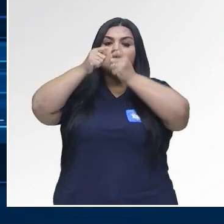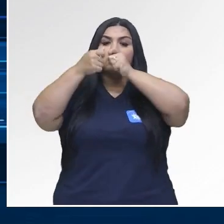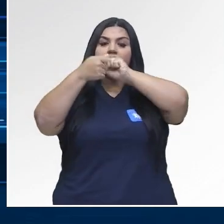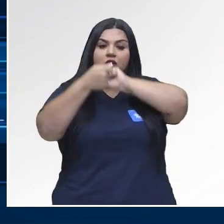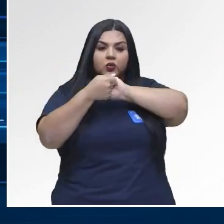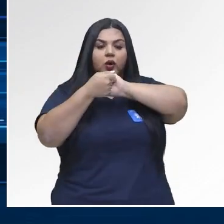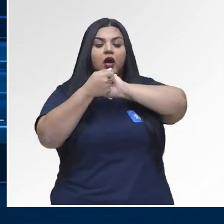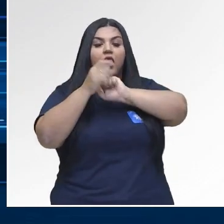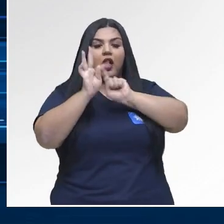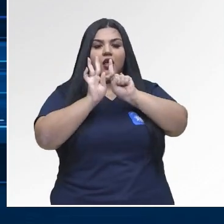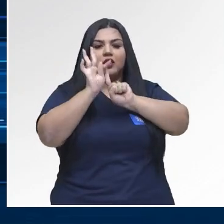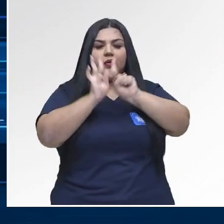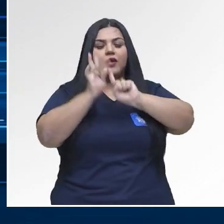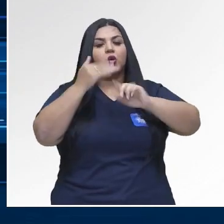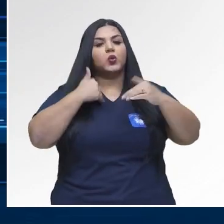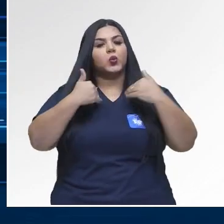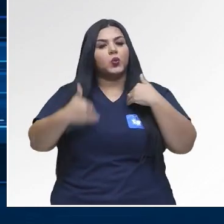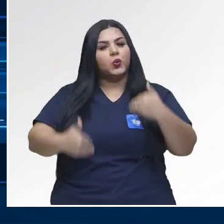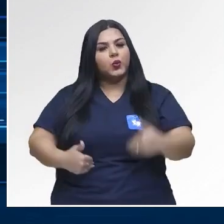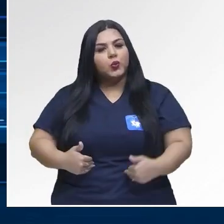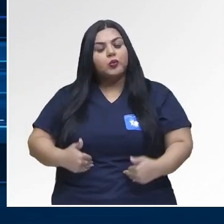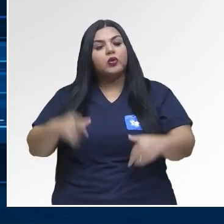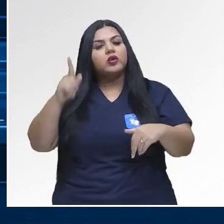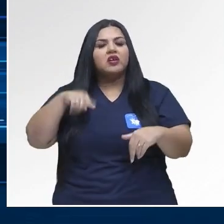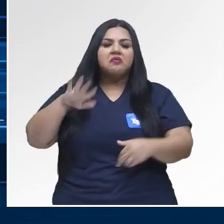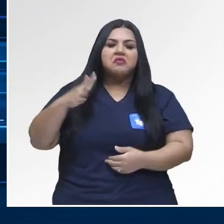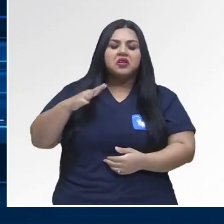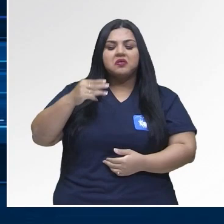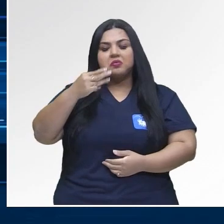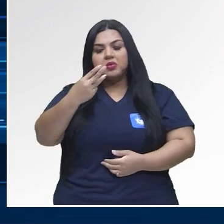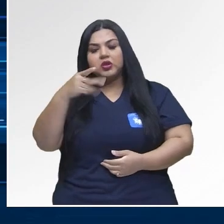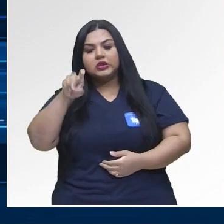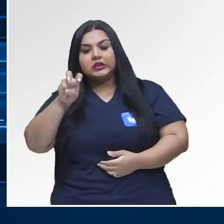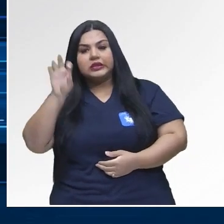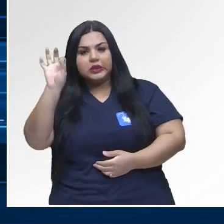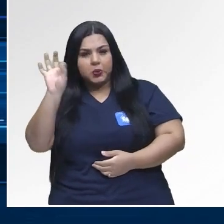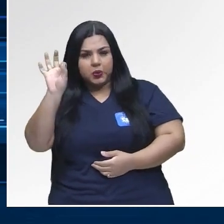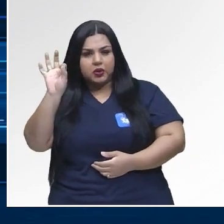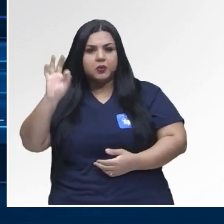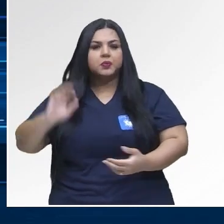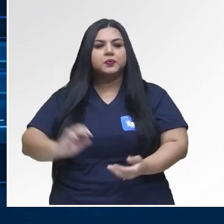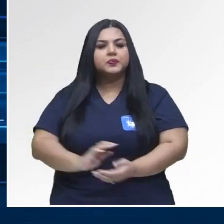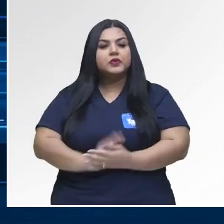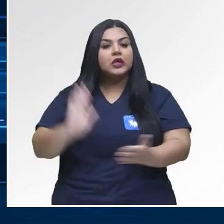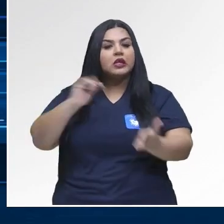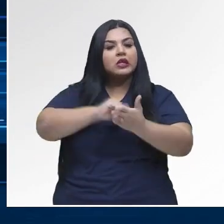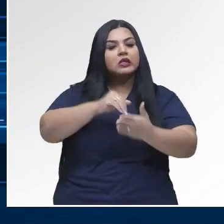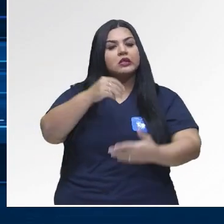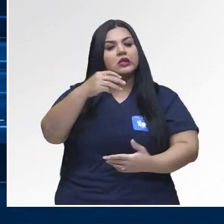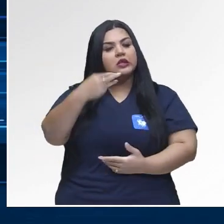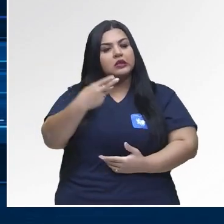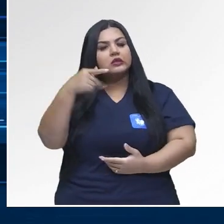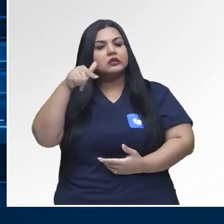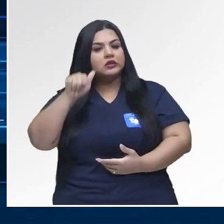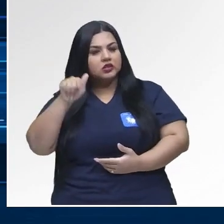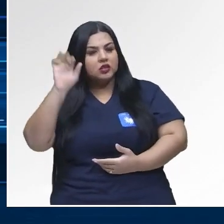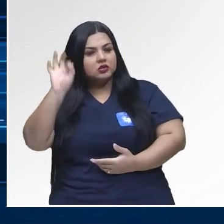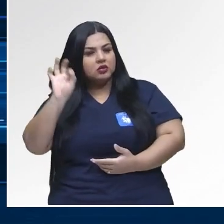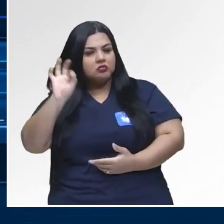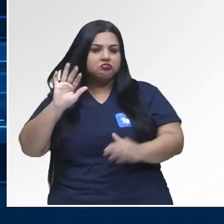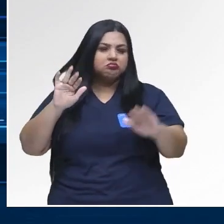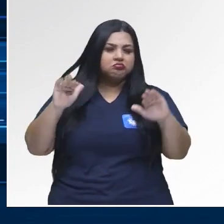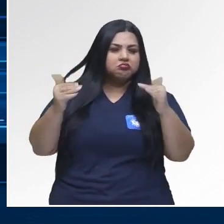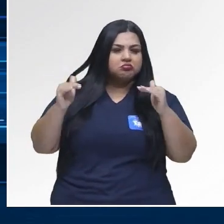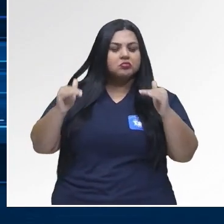à temperatura do corpo, que é em torno de 35 a 37 graus Celsius, mais ou